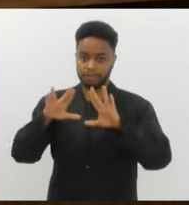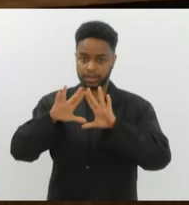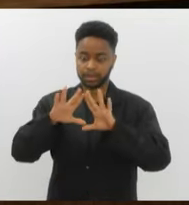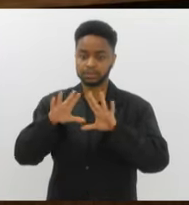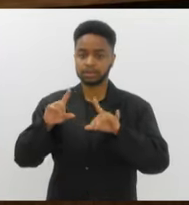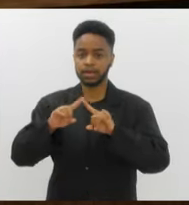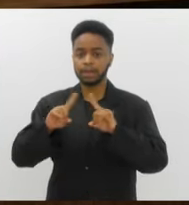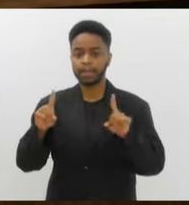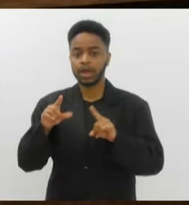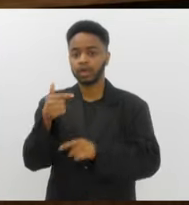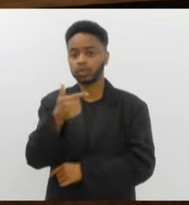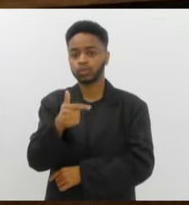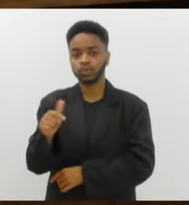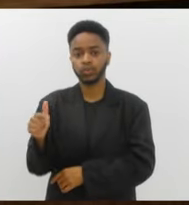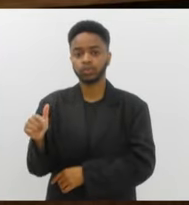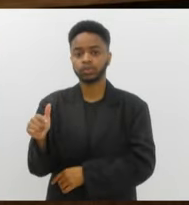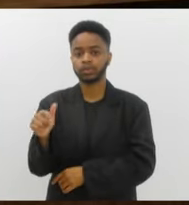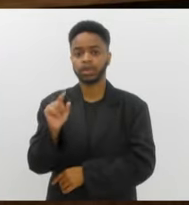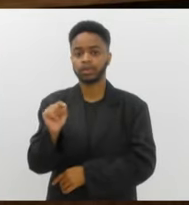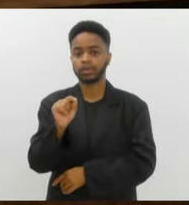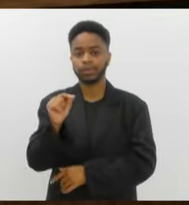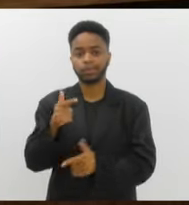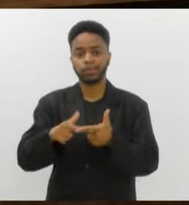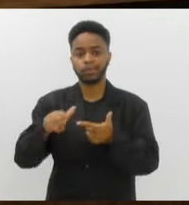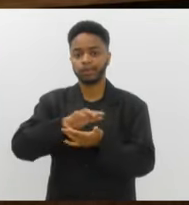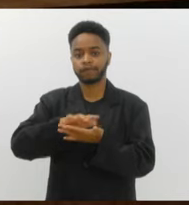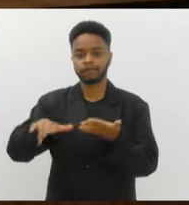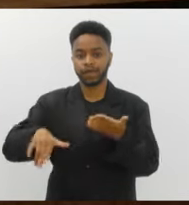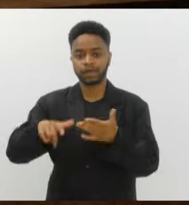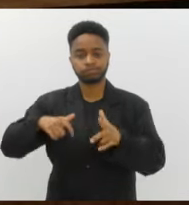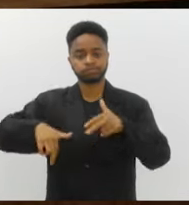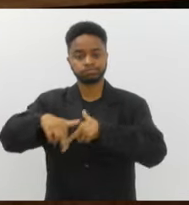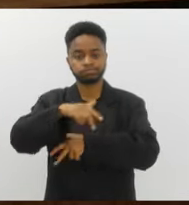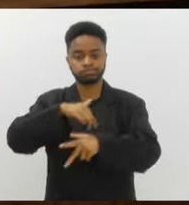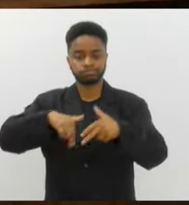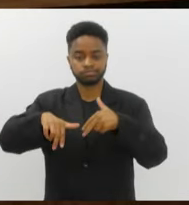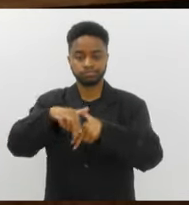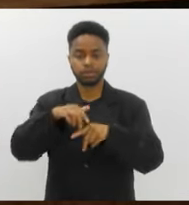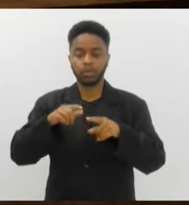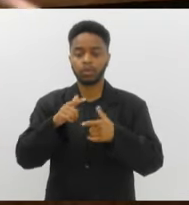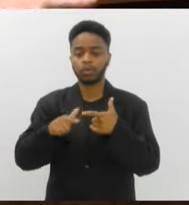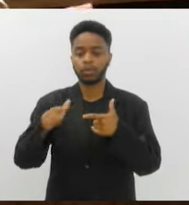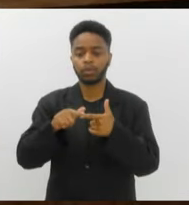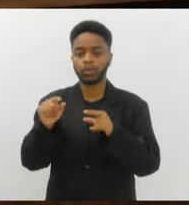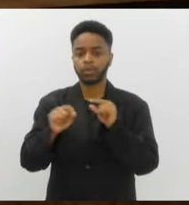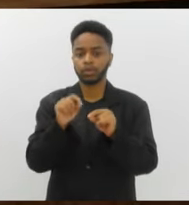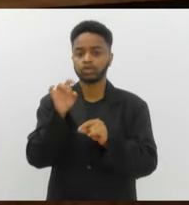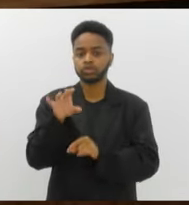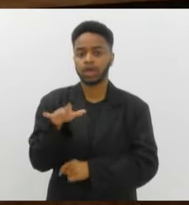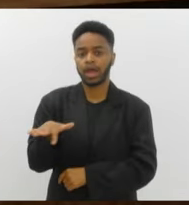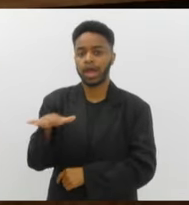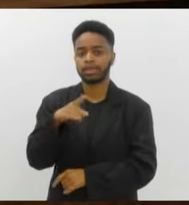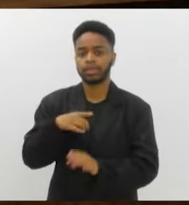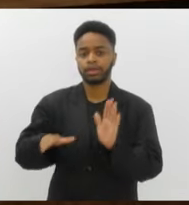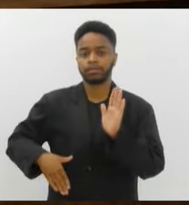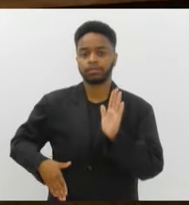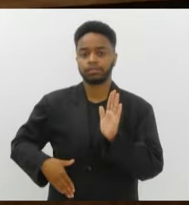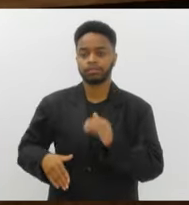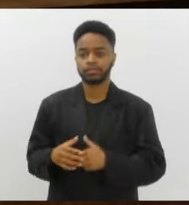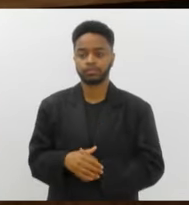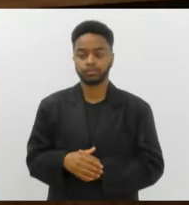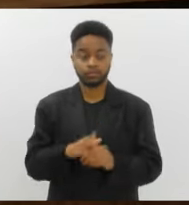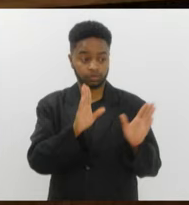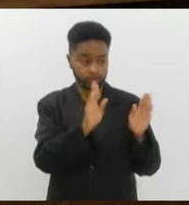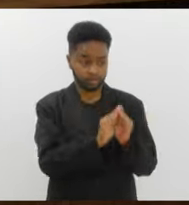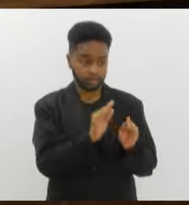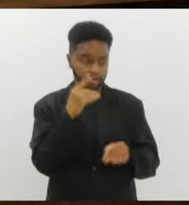de ser milícia, eles não têm muitos problemas para circularem por lá. O problema deles é onde tem área de tráfico. Para concluir, né? Deputado.